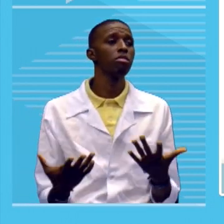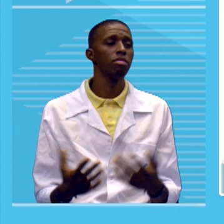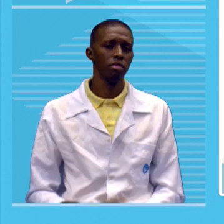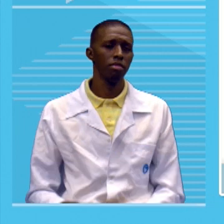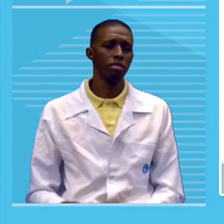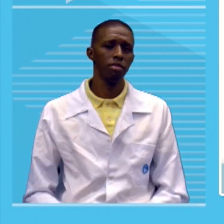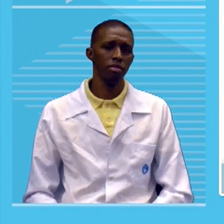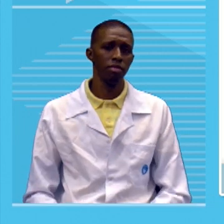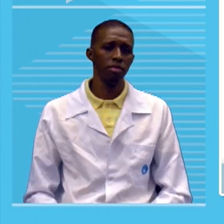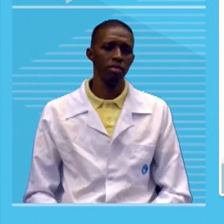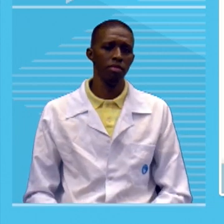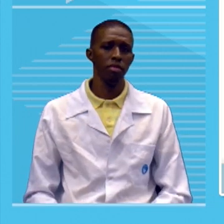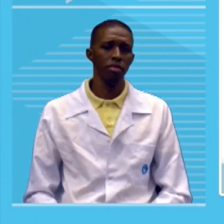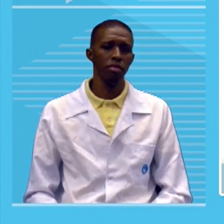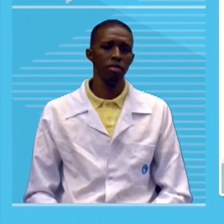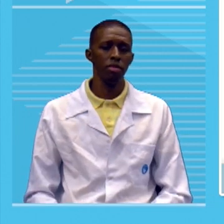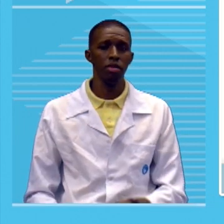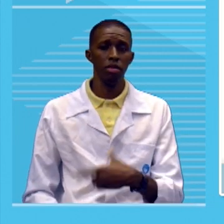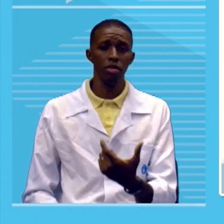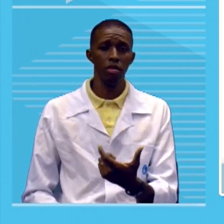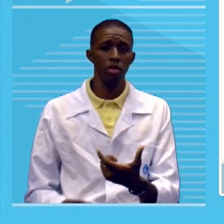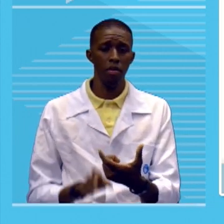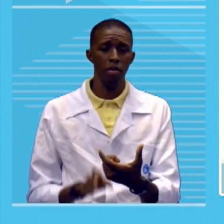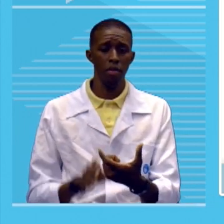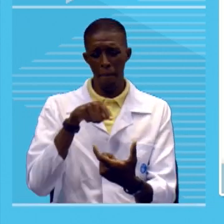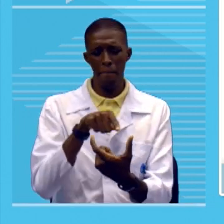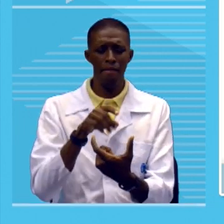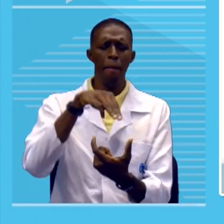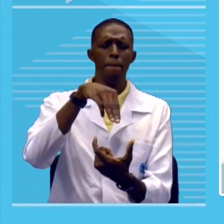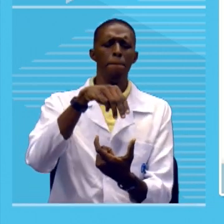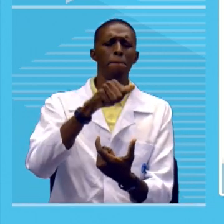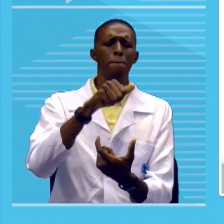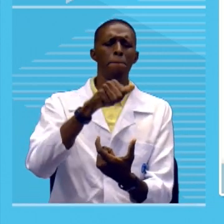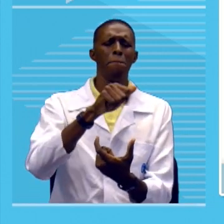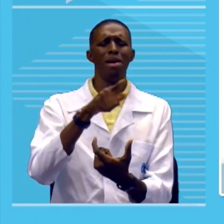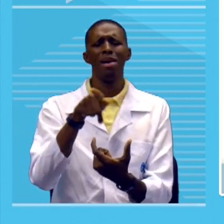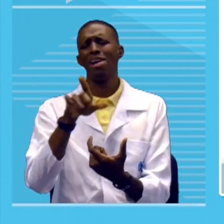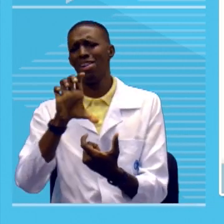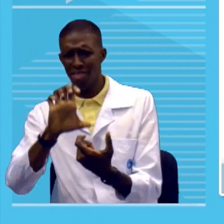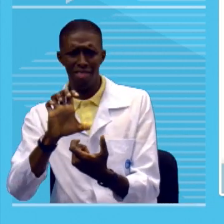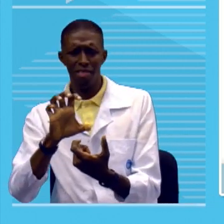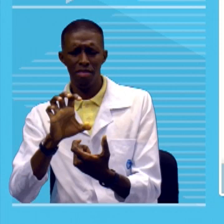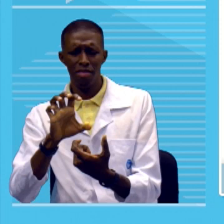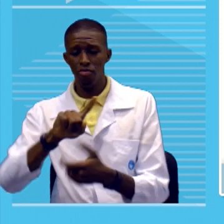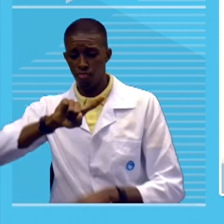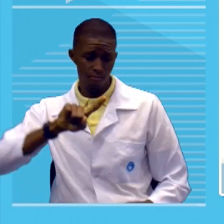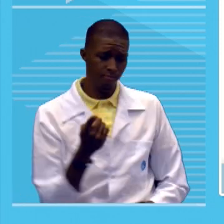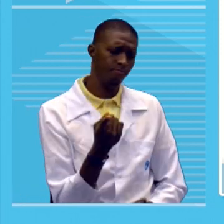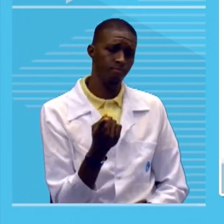Mãe, vírgula, diz ele.